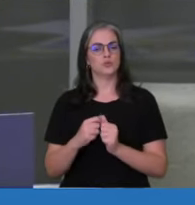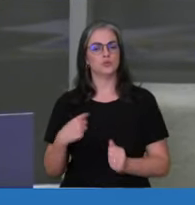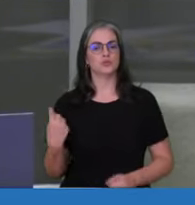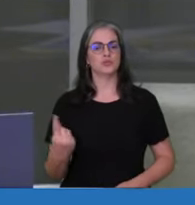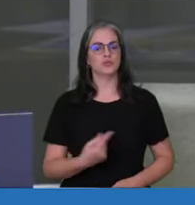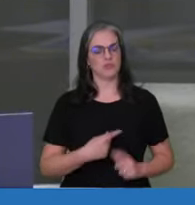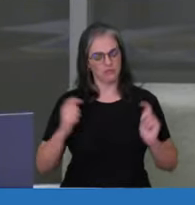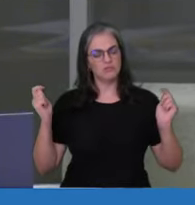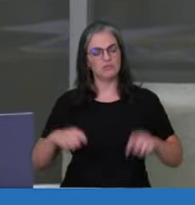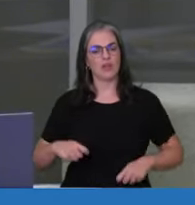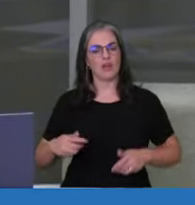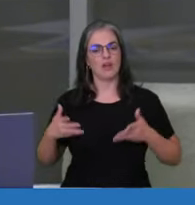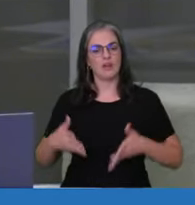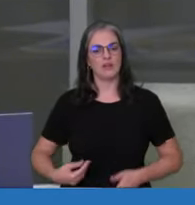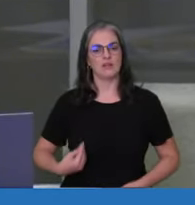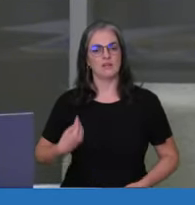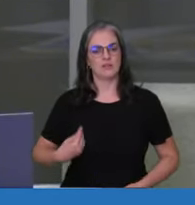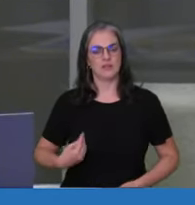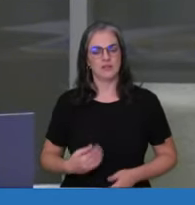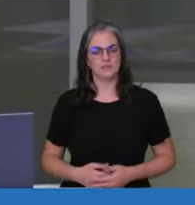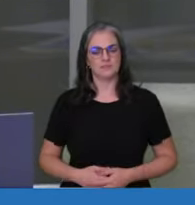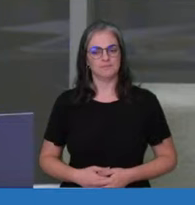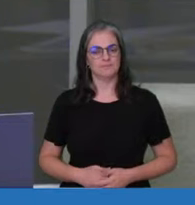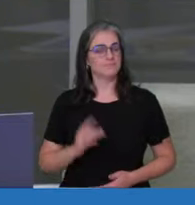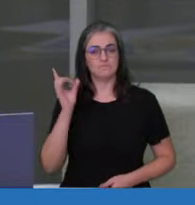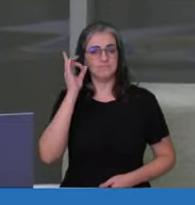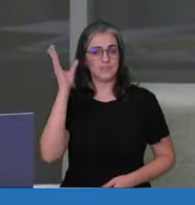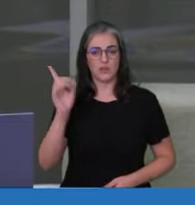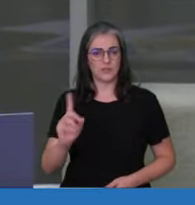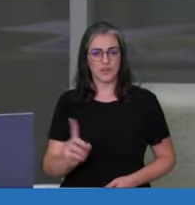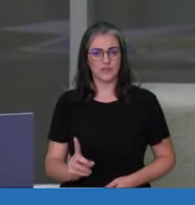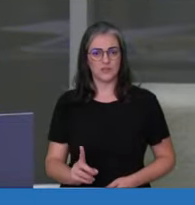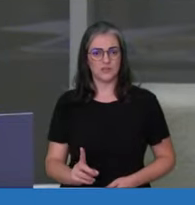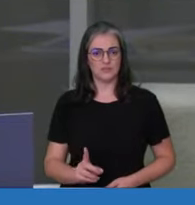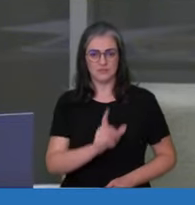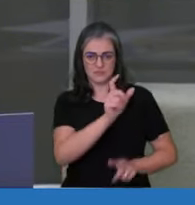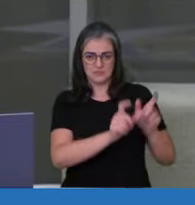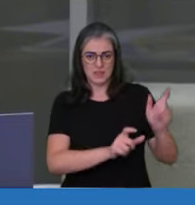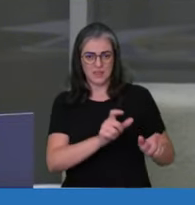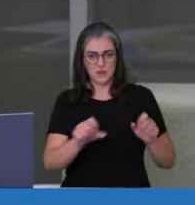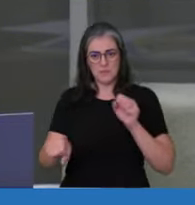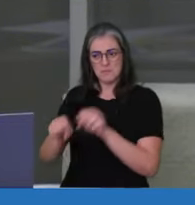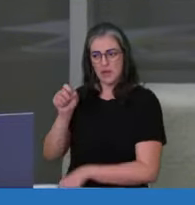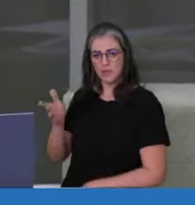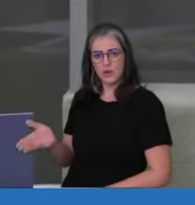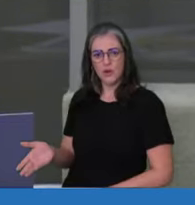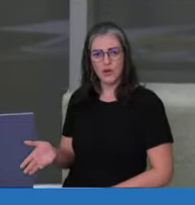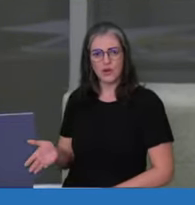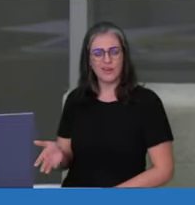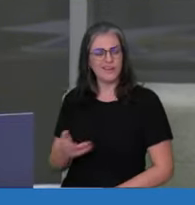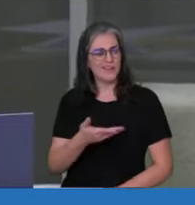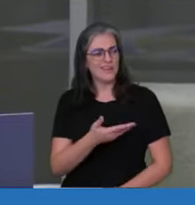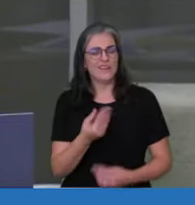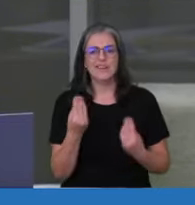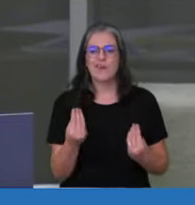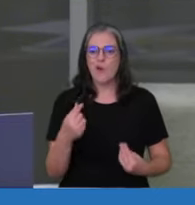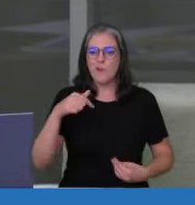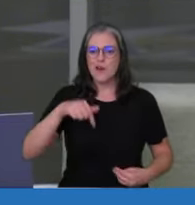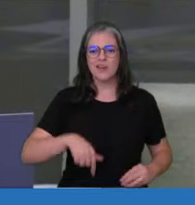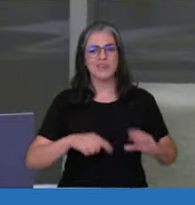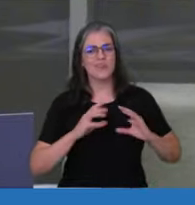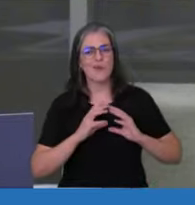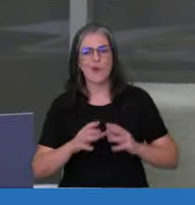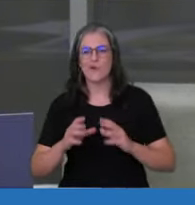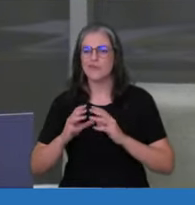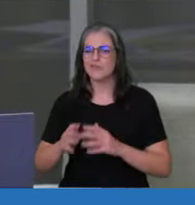Nós sabemos que não é fácil, porque esses que mataram Marielle convivem com a gente aqui, neste plenário.